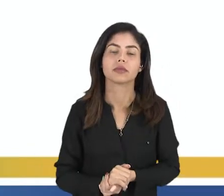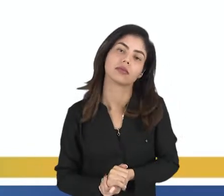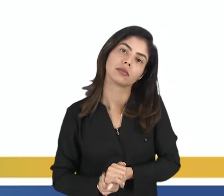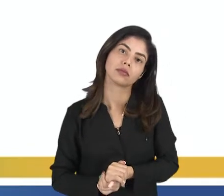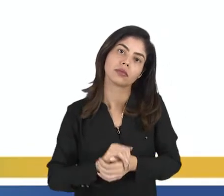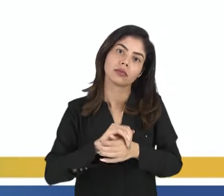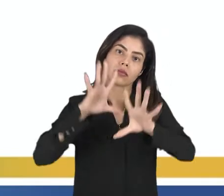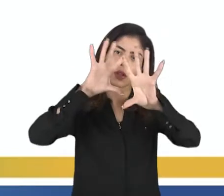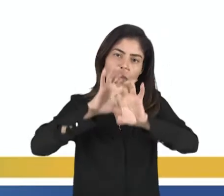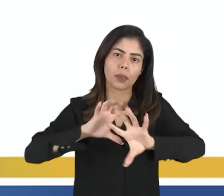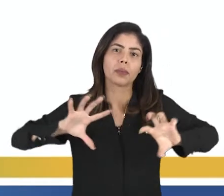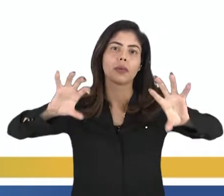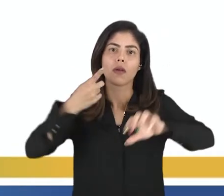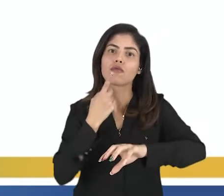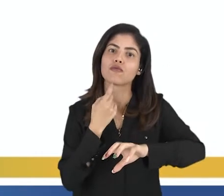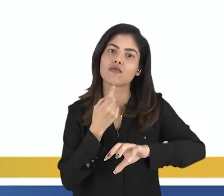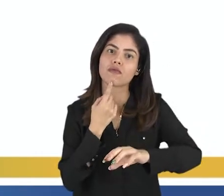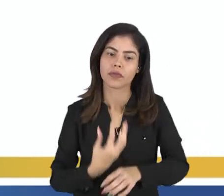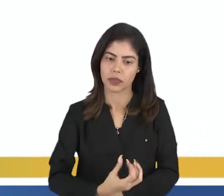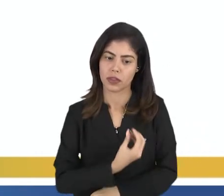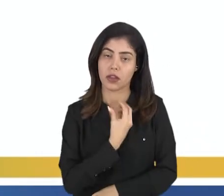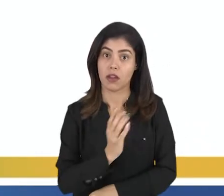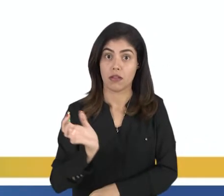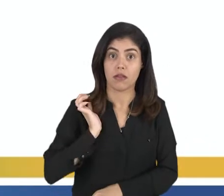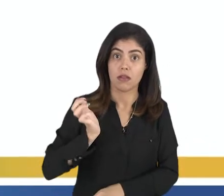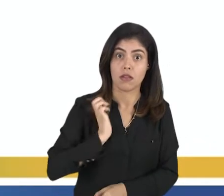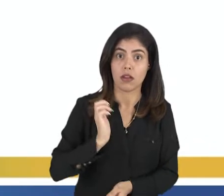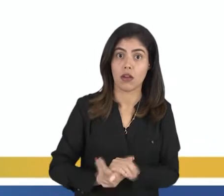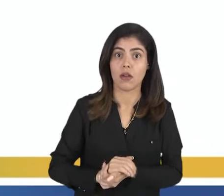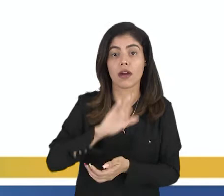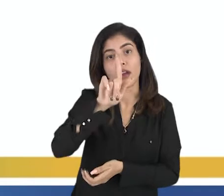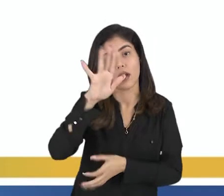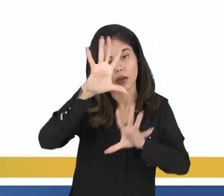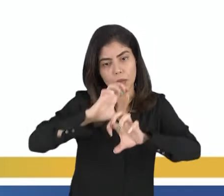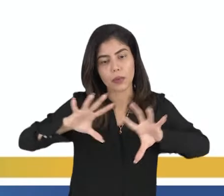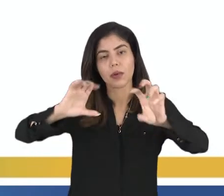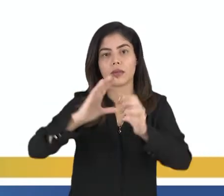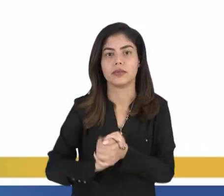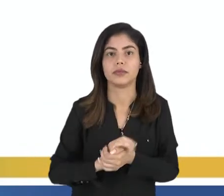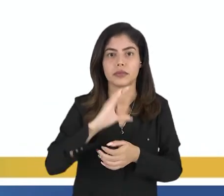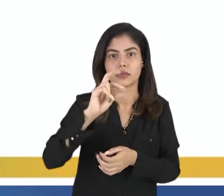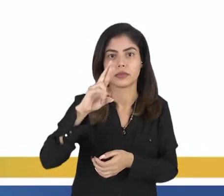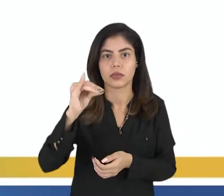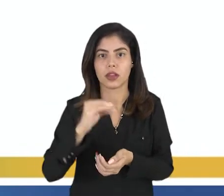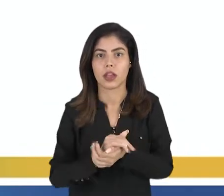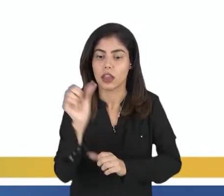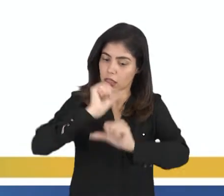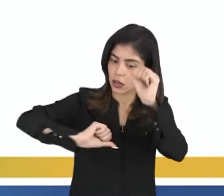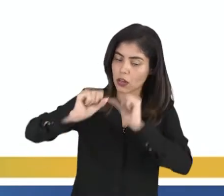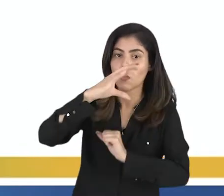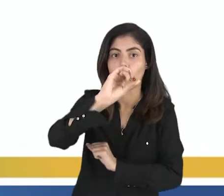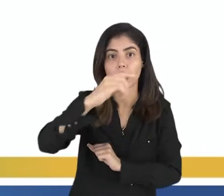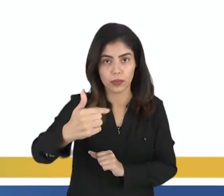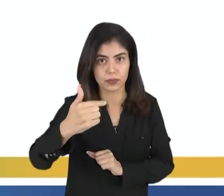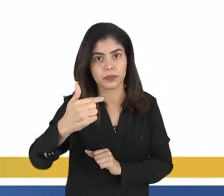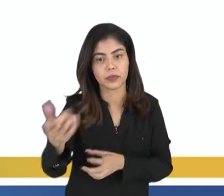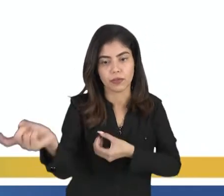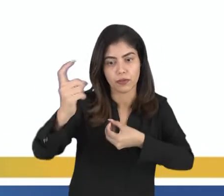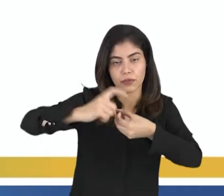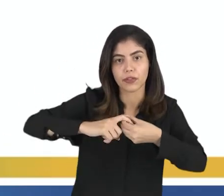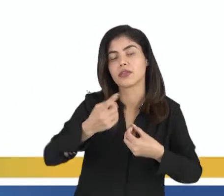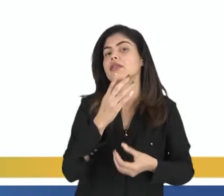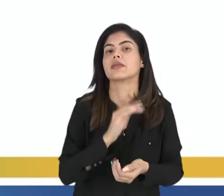hematose, em que o sangue rico em gás carbônico se transforma em sangue rico em oxigênio e retorna